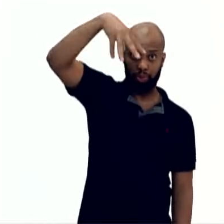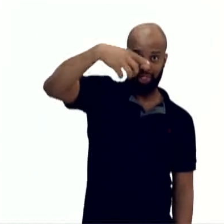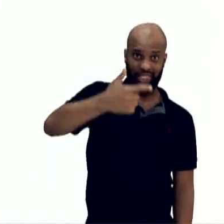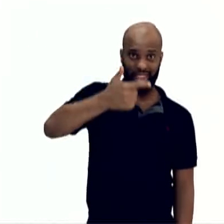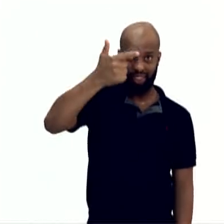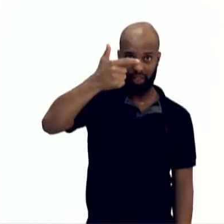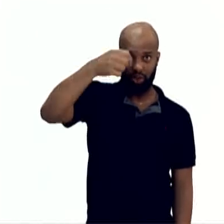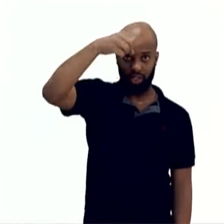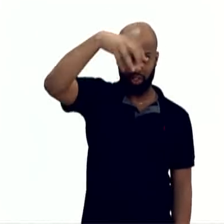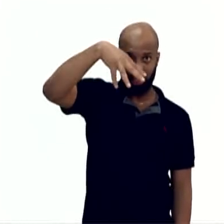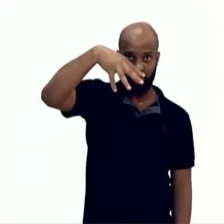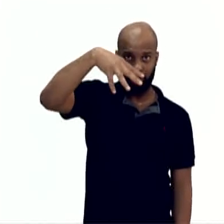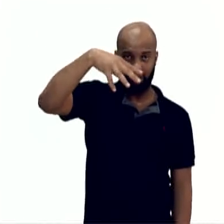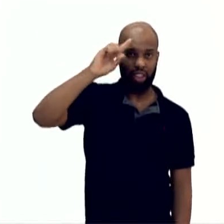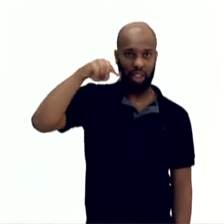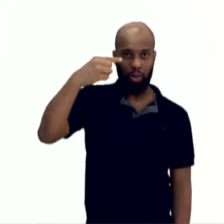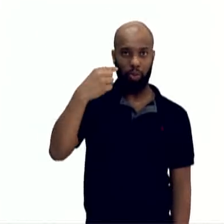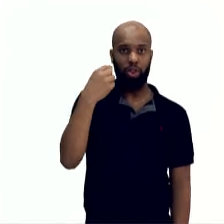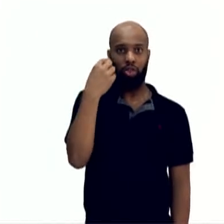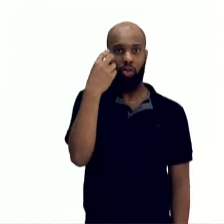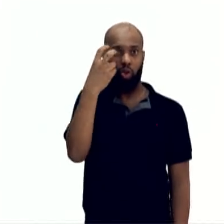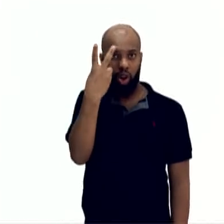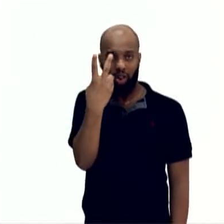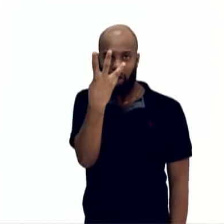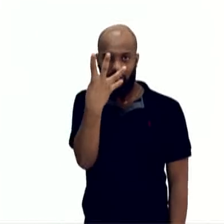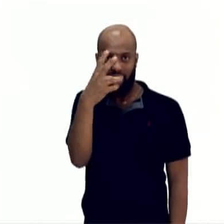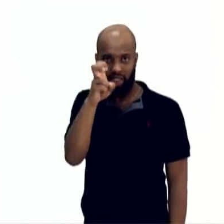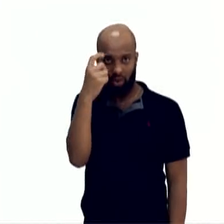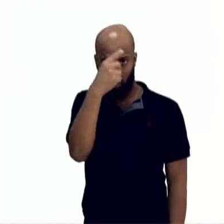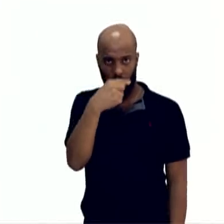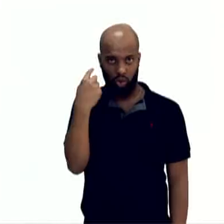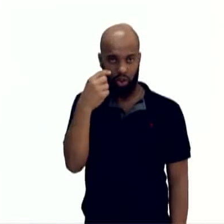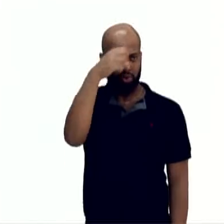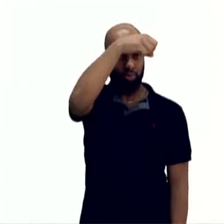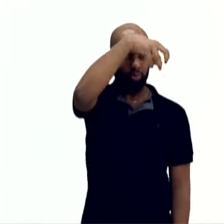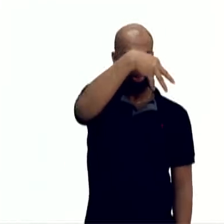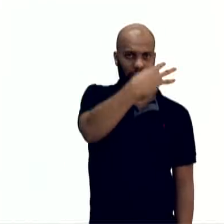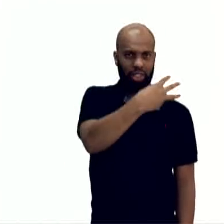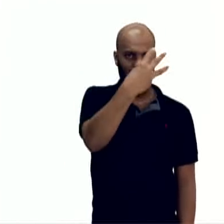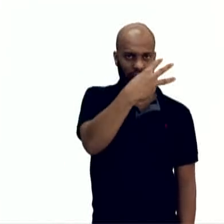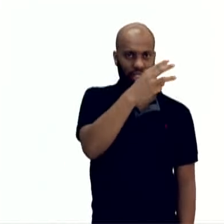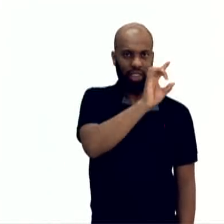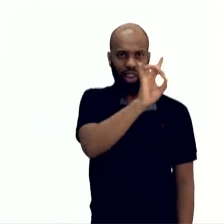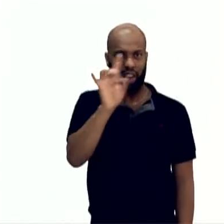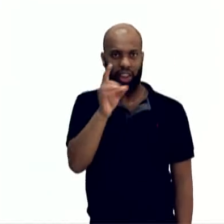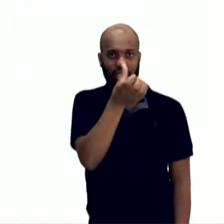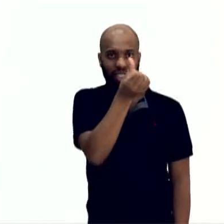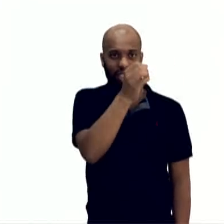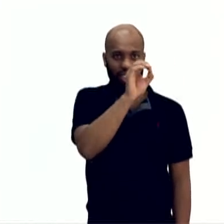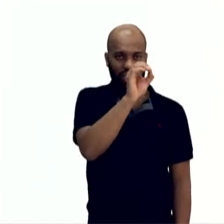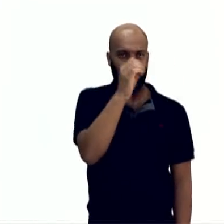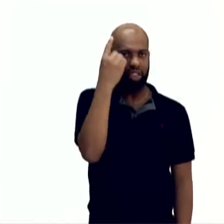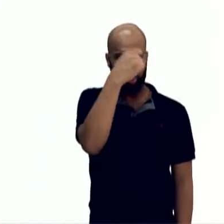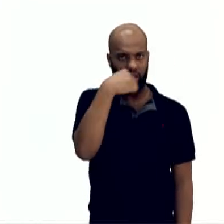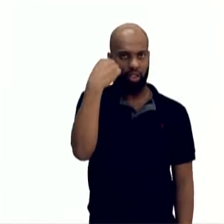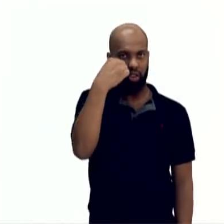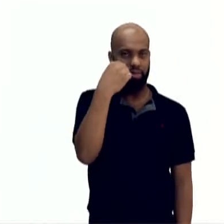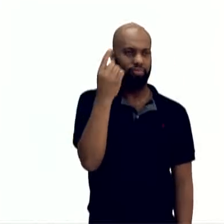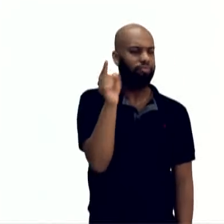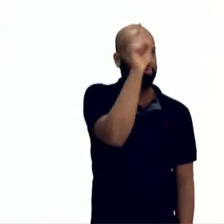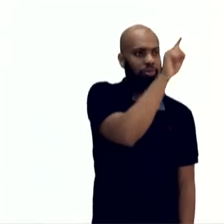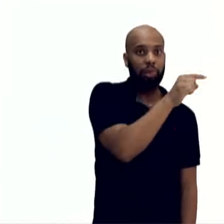cada 45 horas. A terceira acende a cada 60 horas. E a